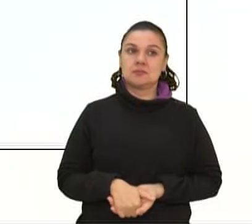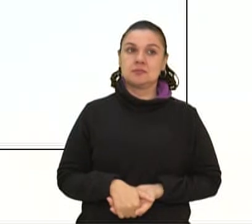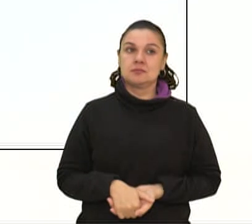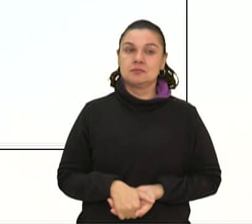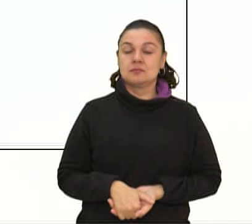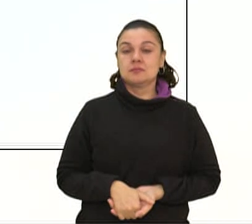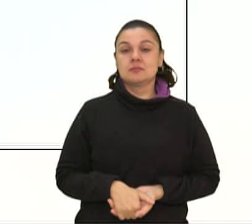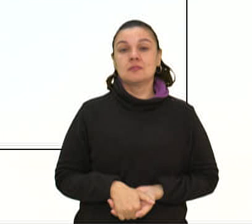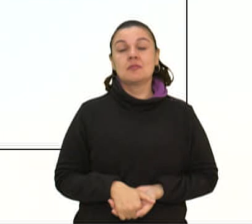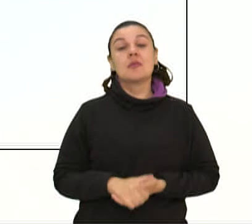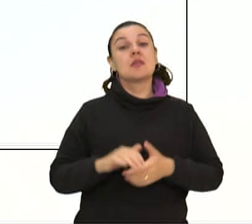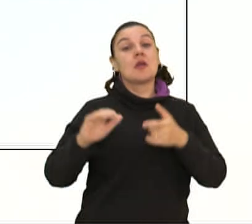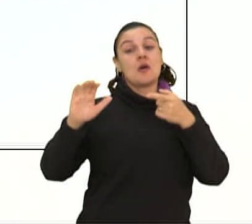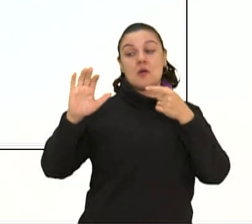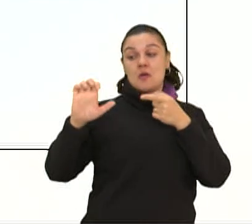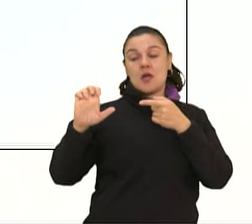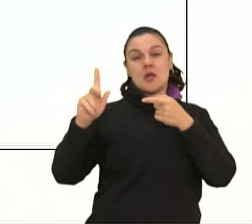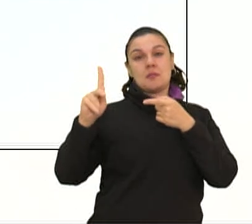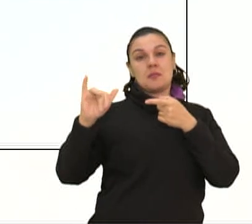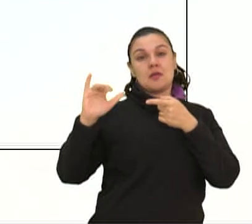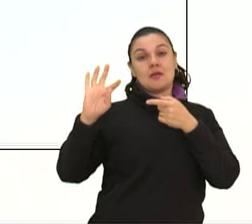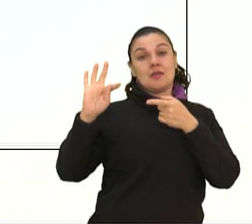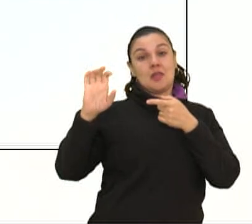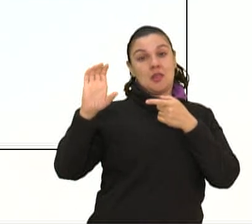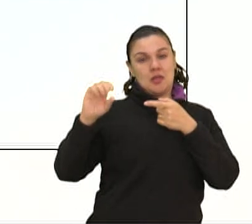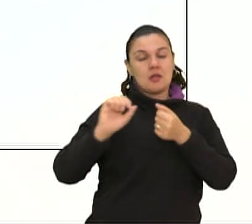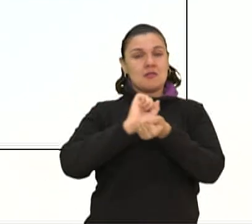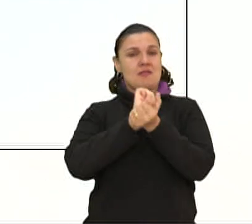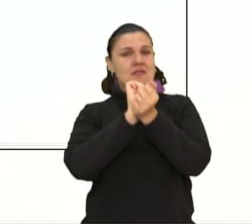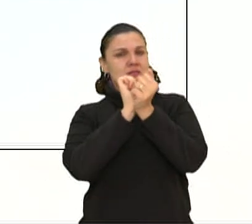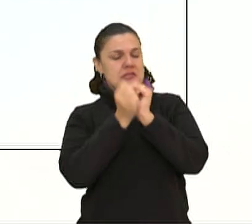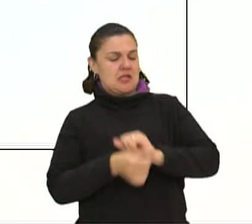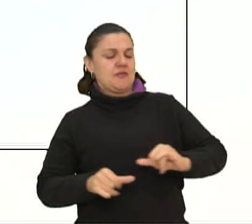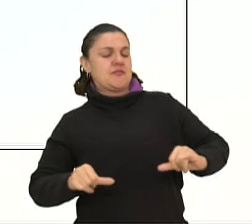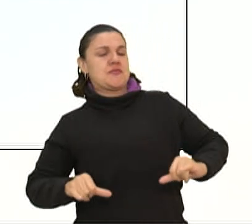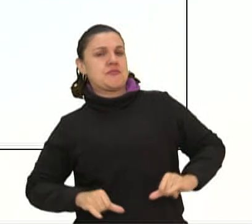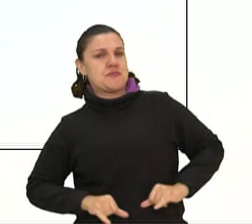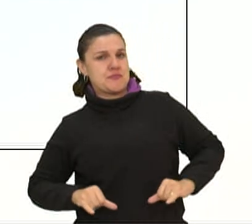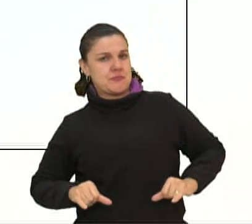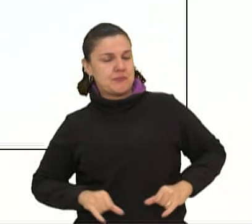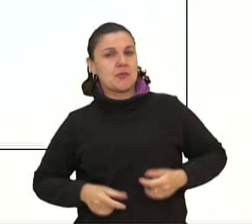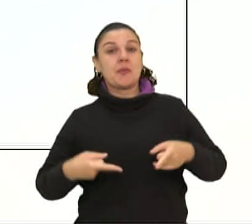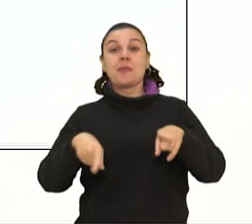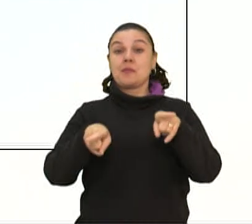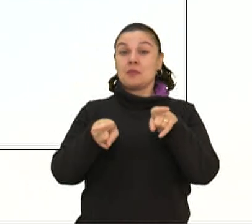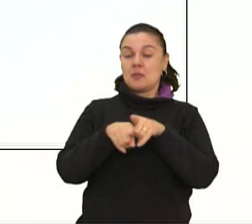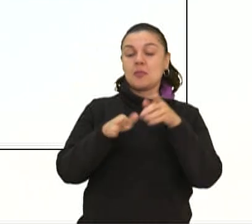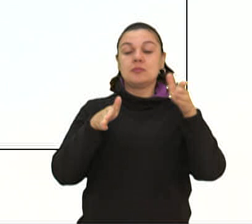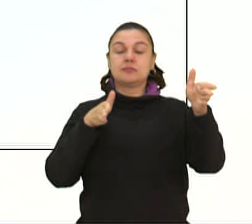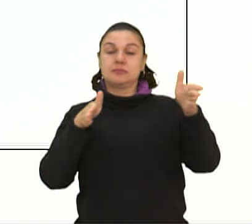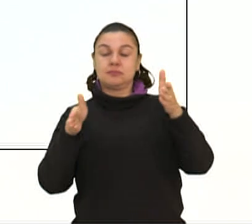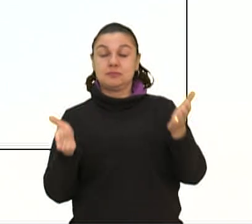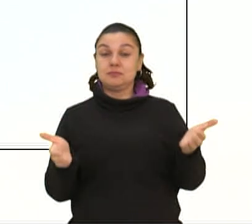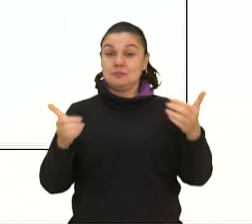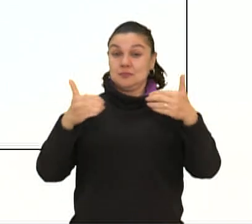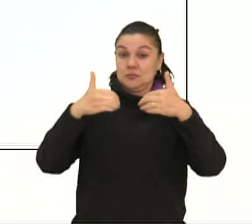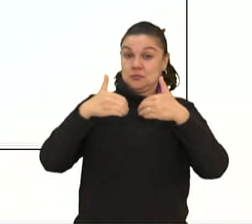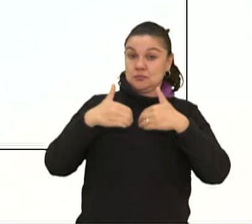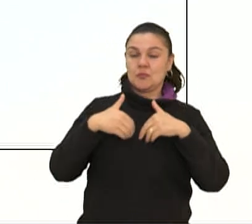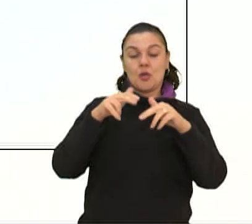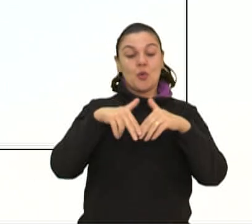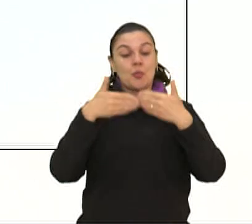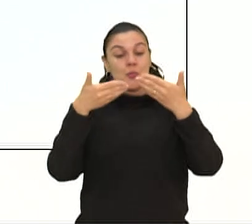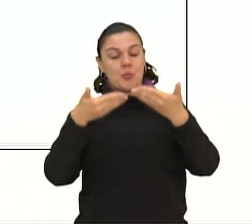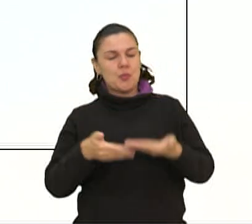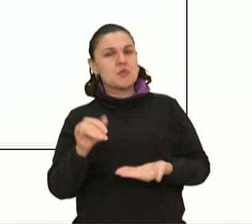será que podemos realmente aproveitar o que ele diz para nós, que somos meros mortais? O que você pensou aí? Vamos ver